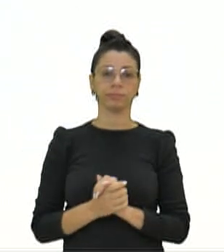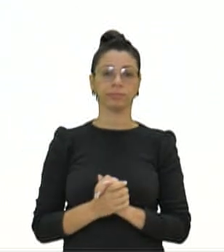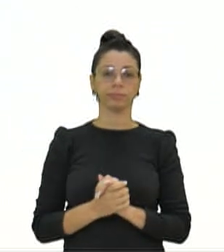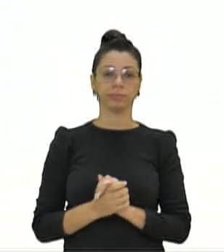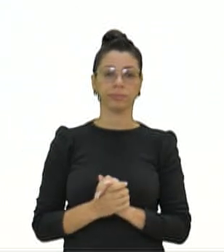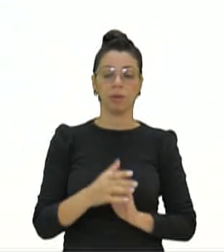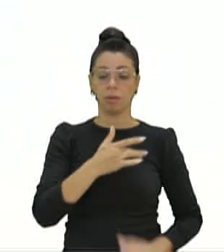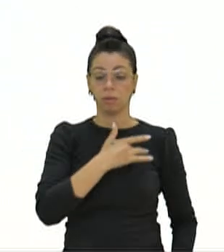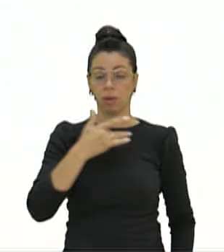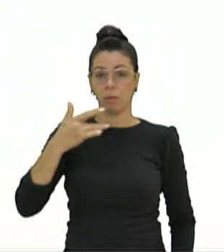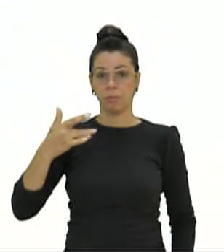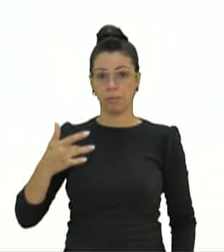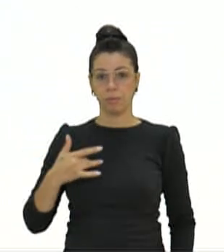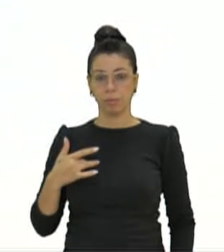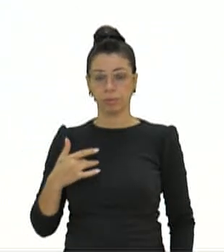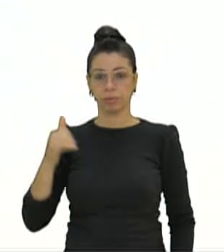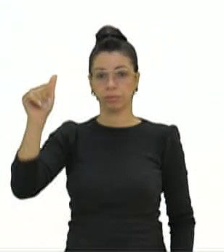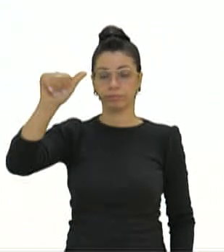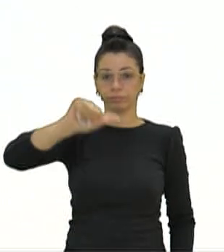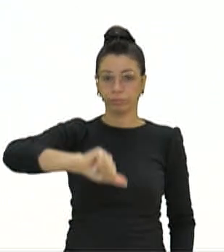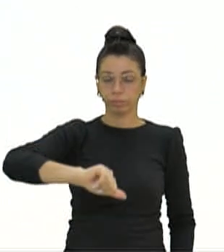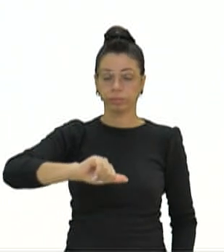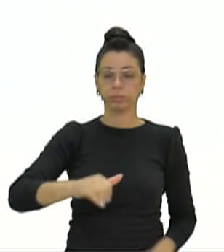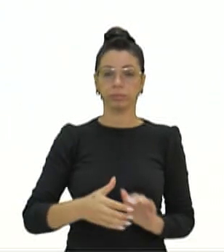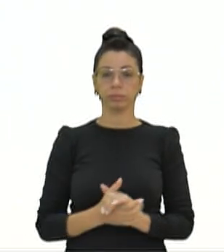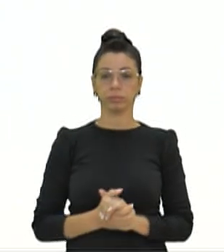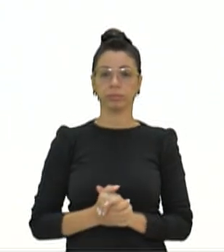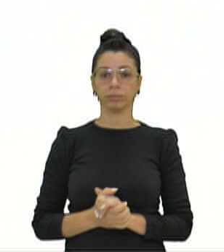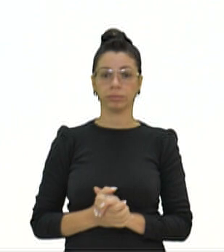saúde. Matéria de 2019.